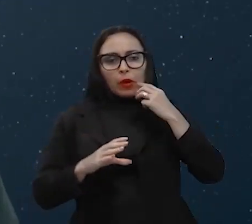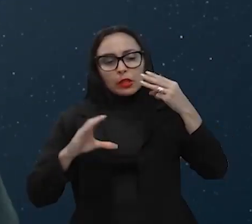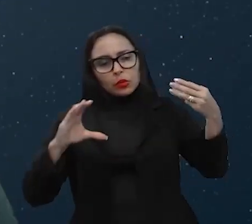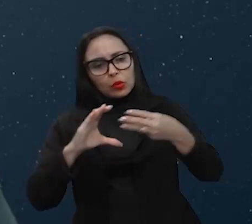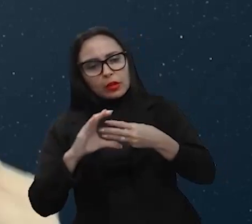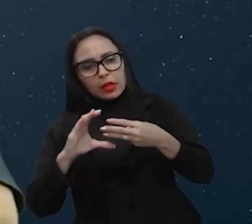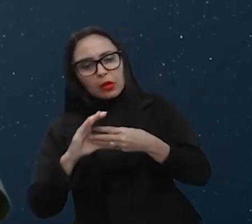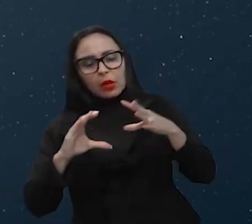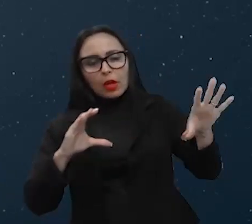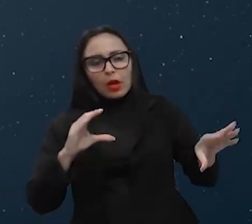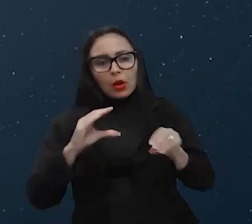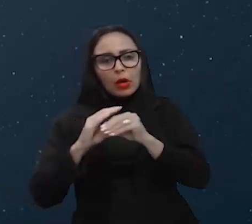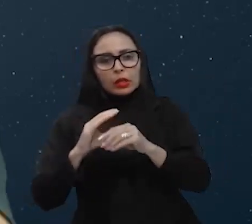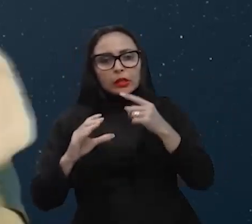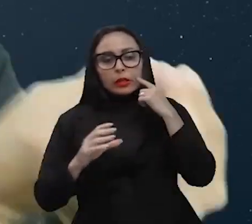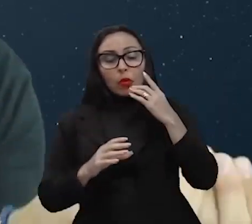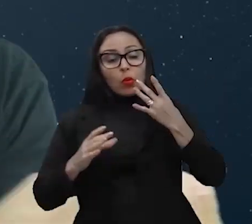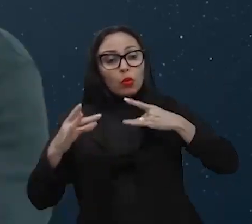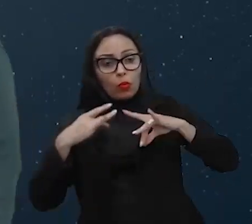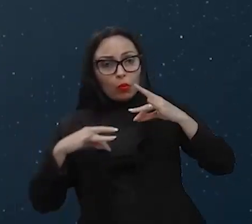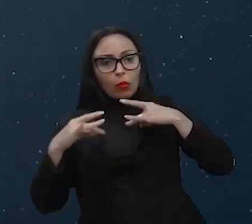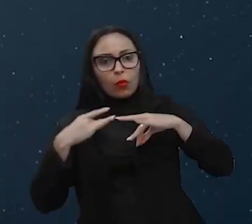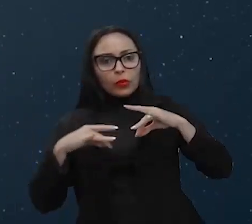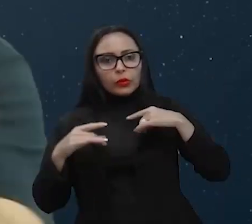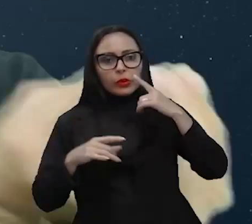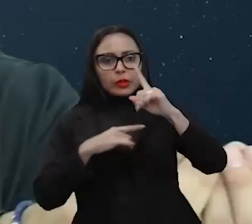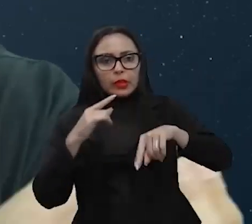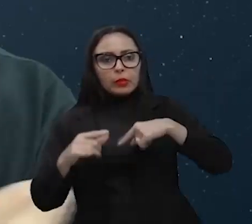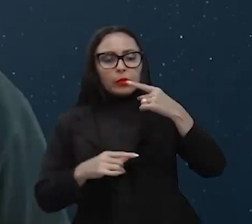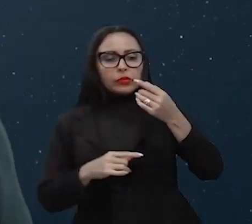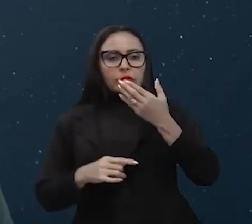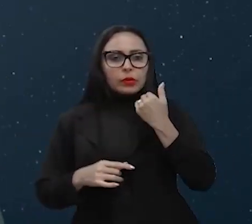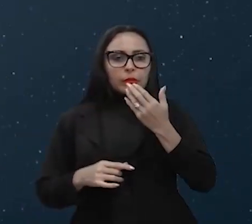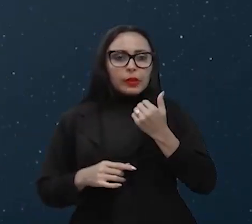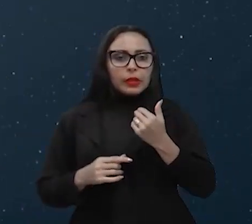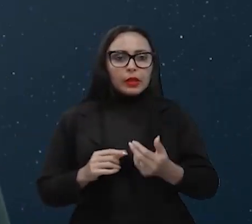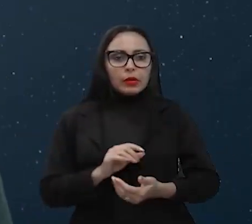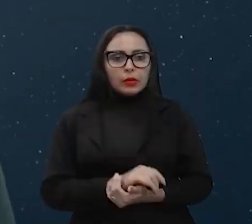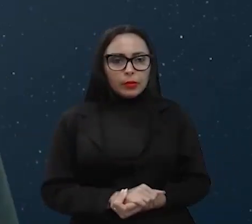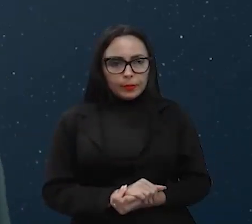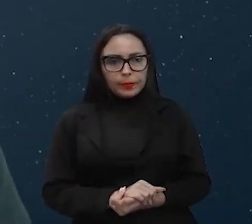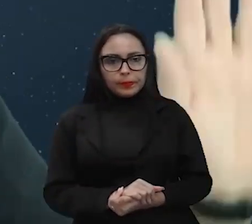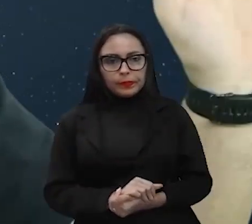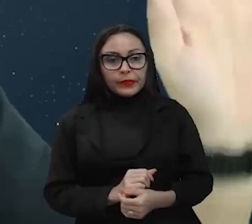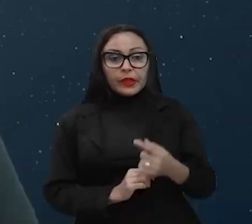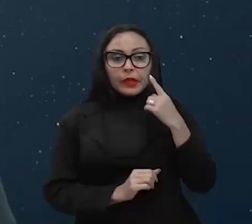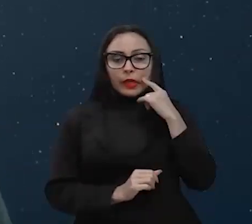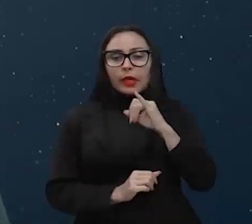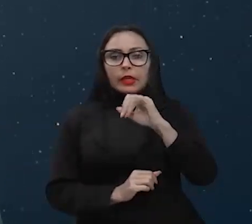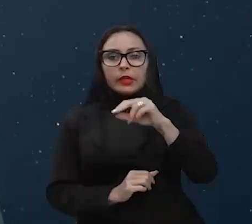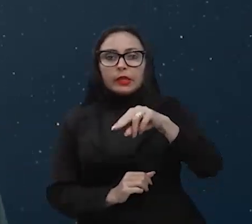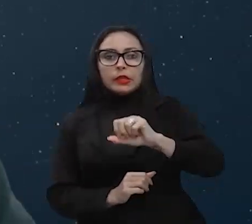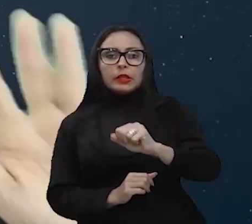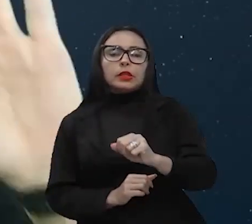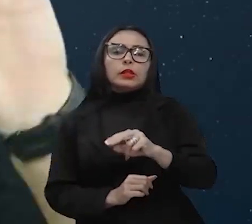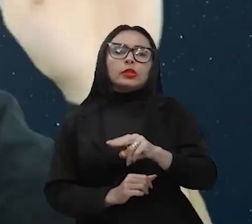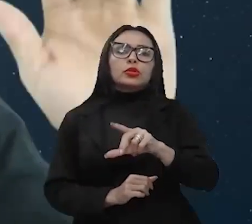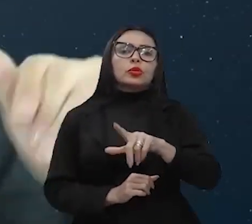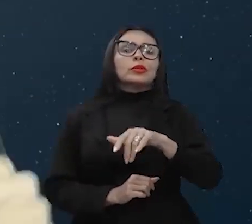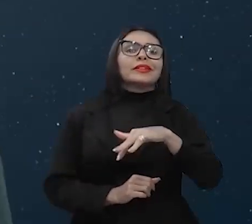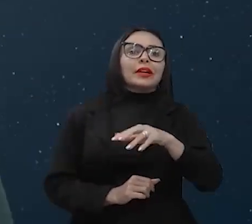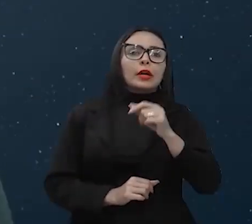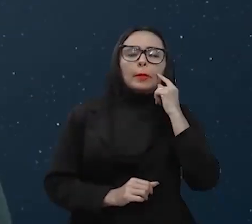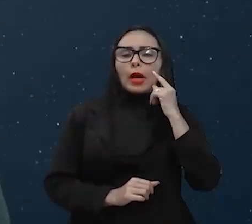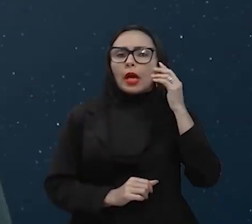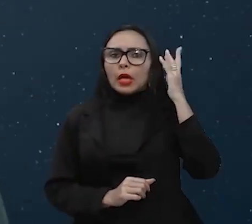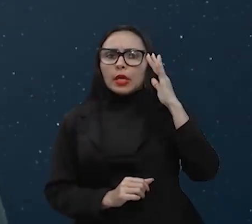que o hormônio pós-alimentação, pós-refeição, é a insulina. Mas imagine que você está de